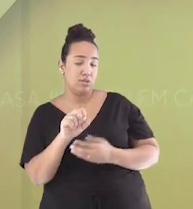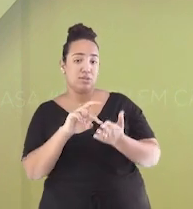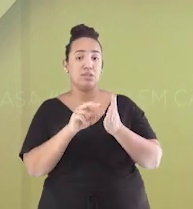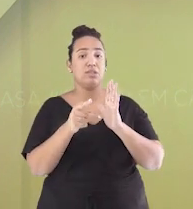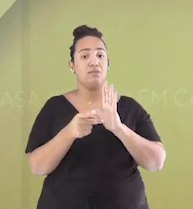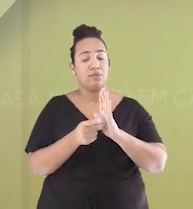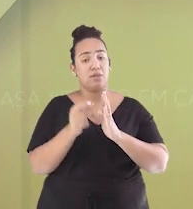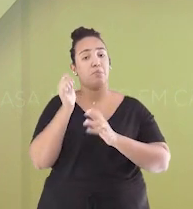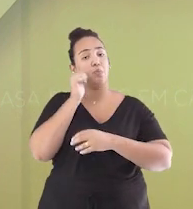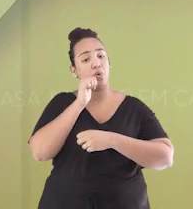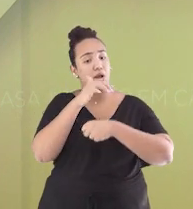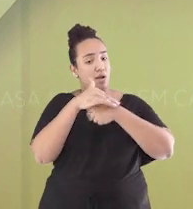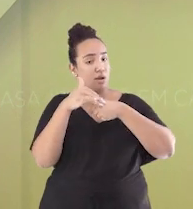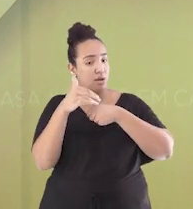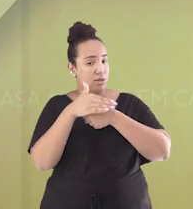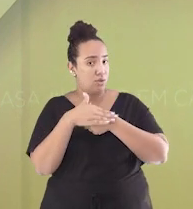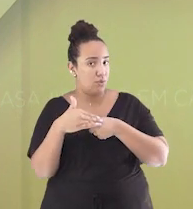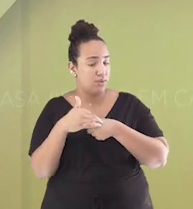aptidões domésticas.